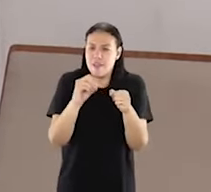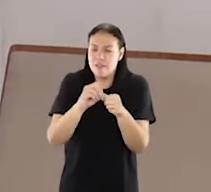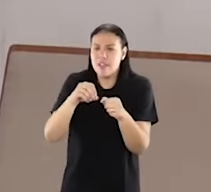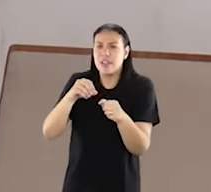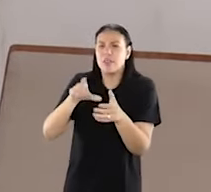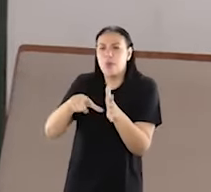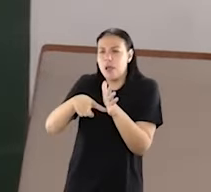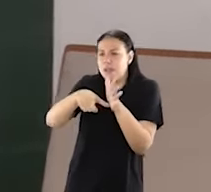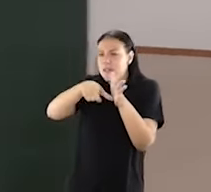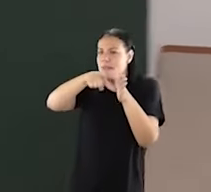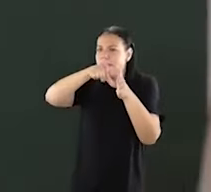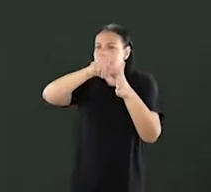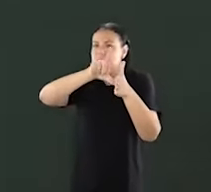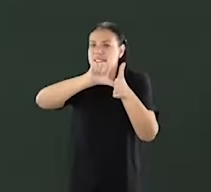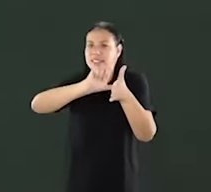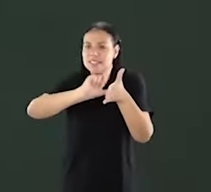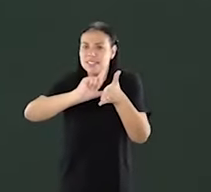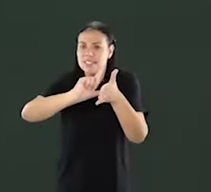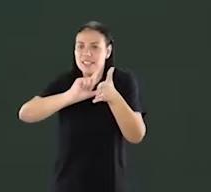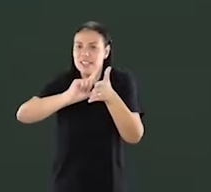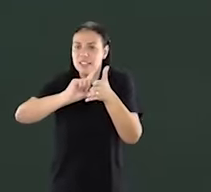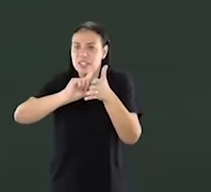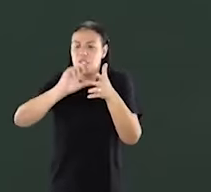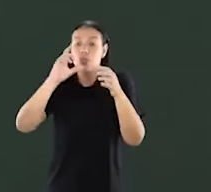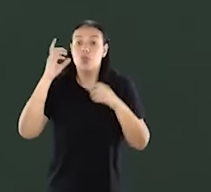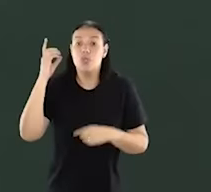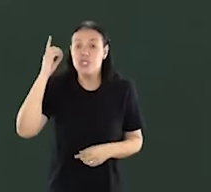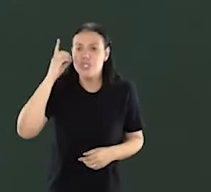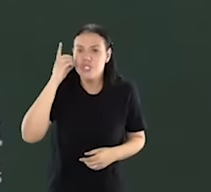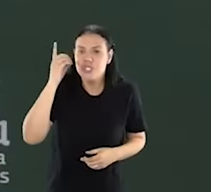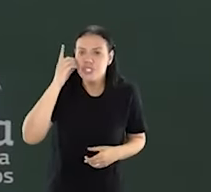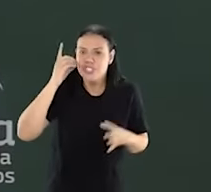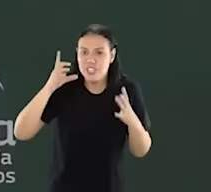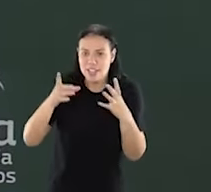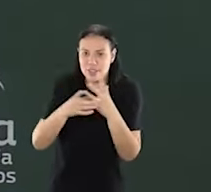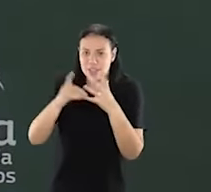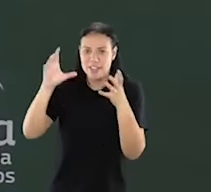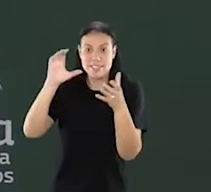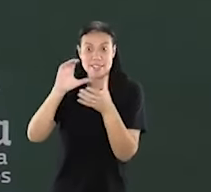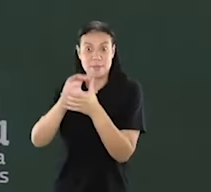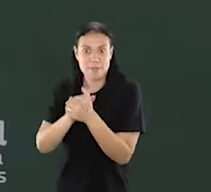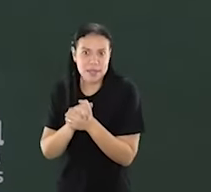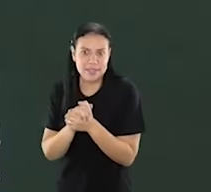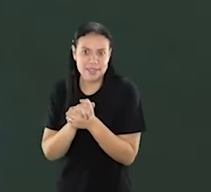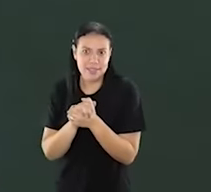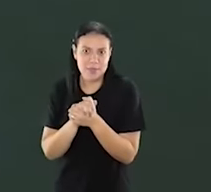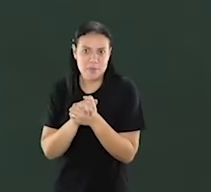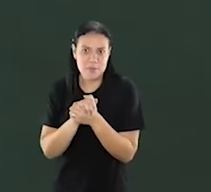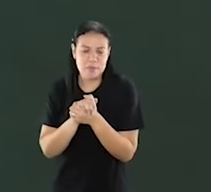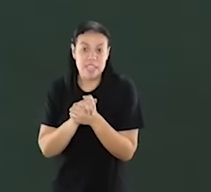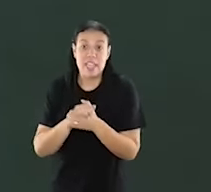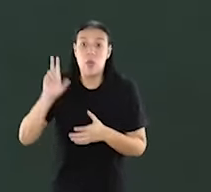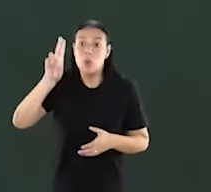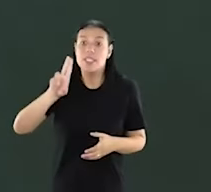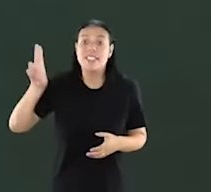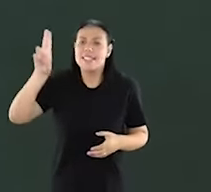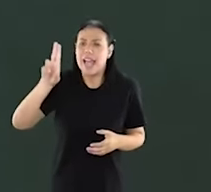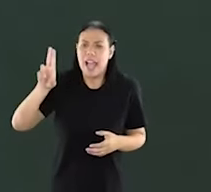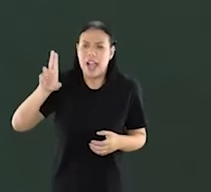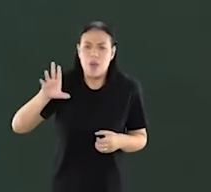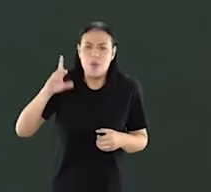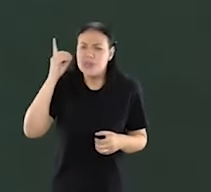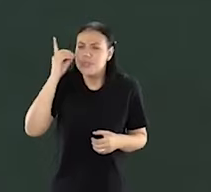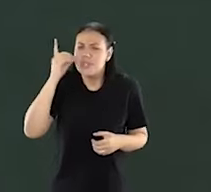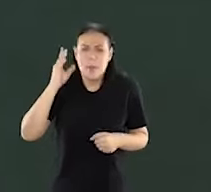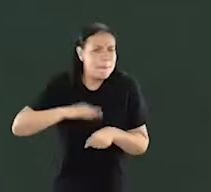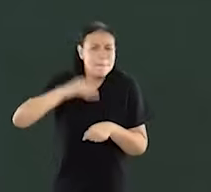progressivamente, até chegar o grande dia das núpcias, onde esse perfume seria usado. Era para ela, para o dia mais